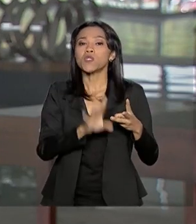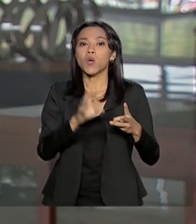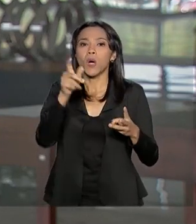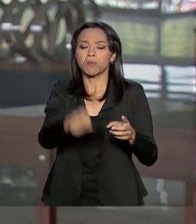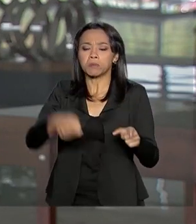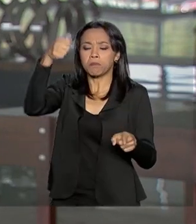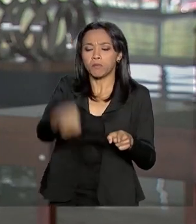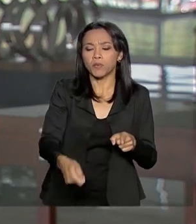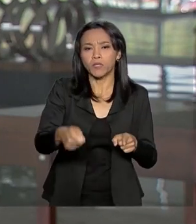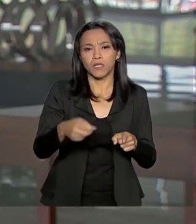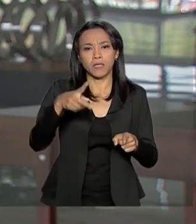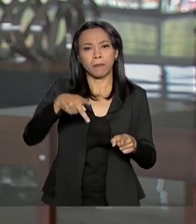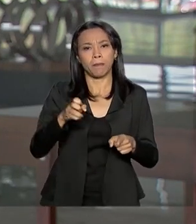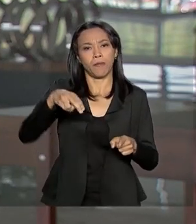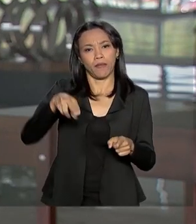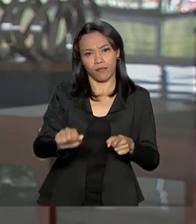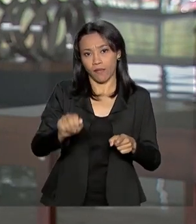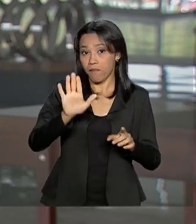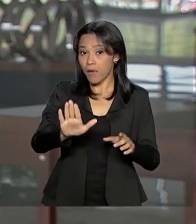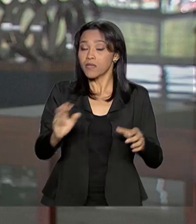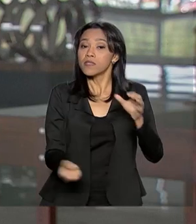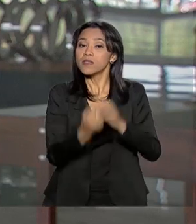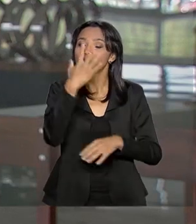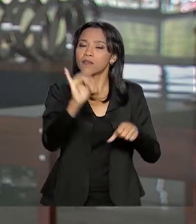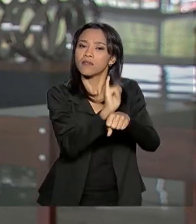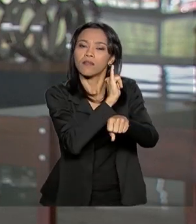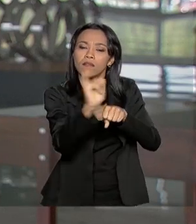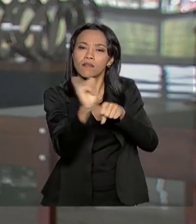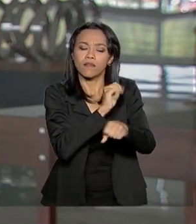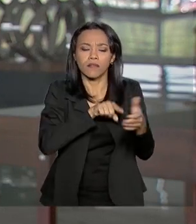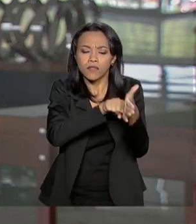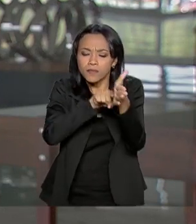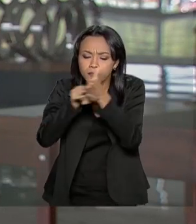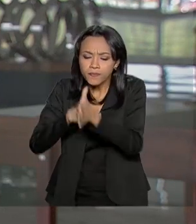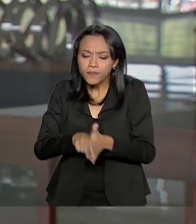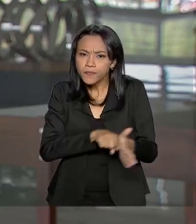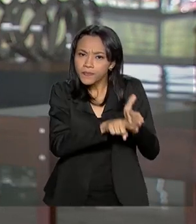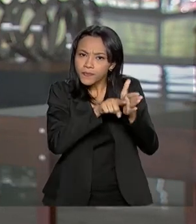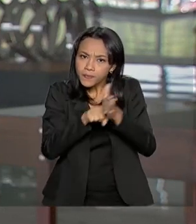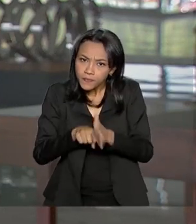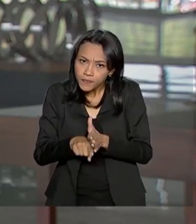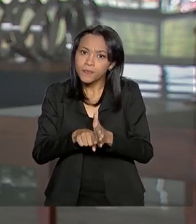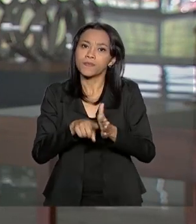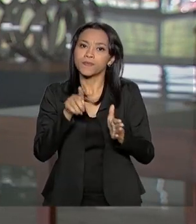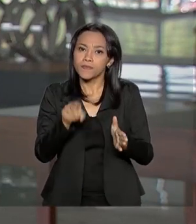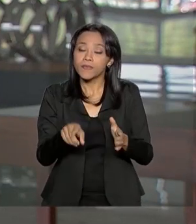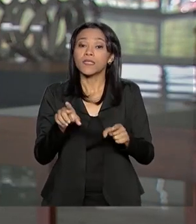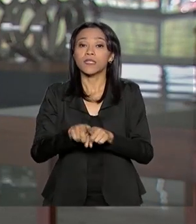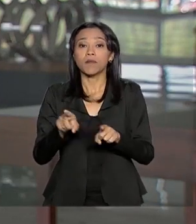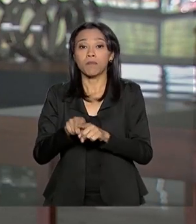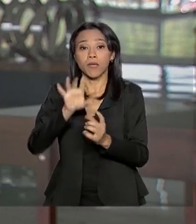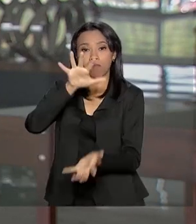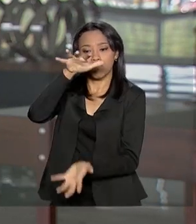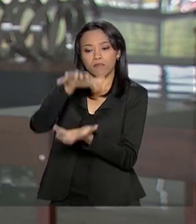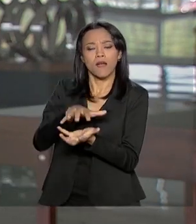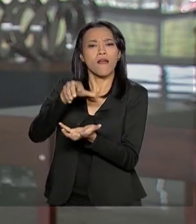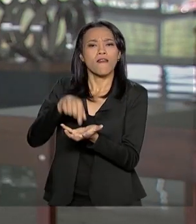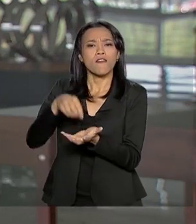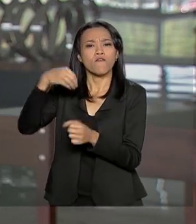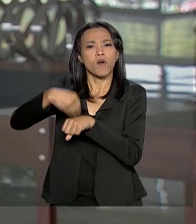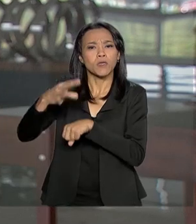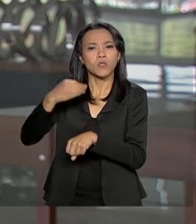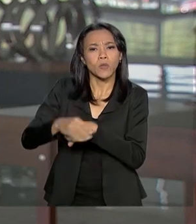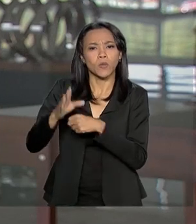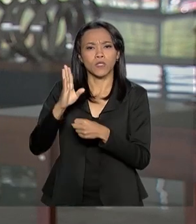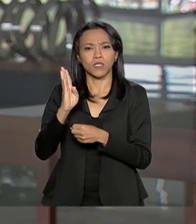penas mas que estão sendo criados métodos de investigação com agentes encobertos banco nacional de dados entre outras